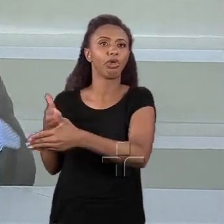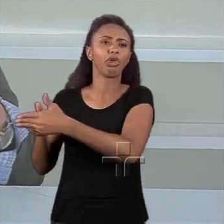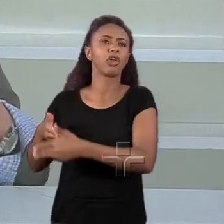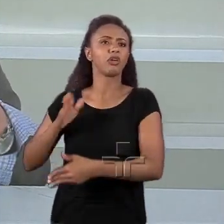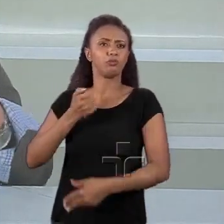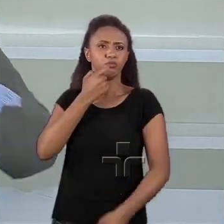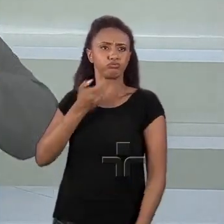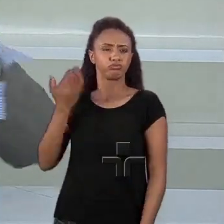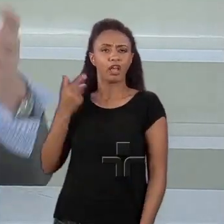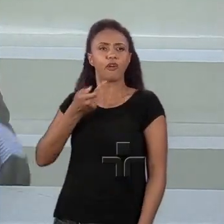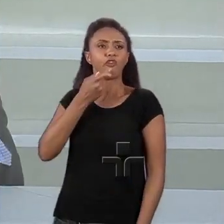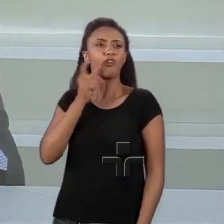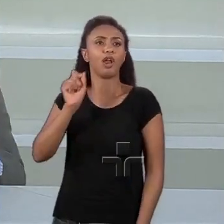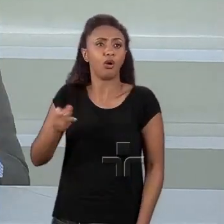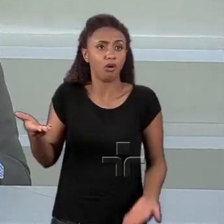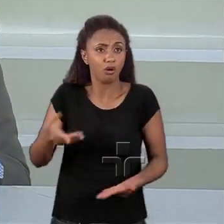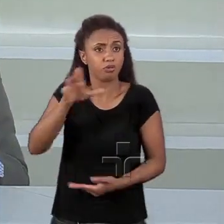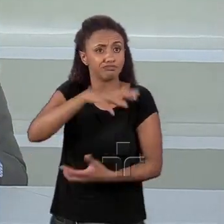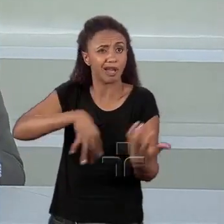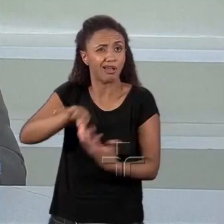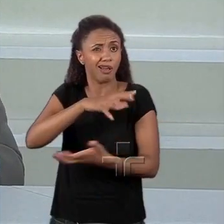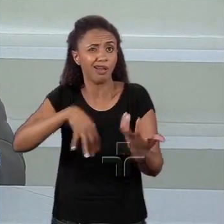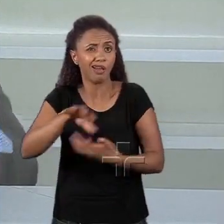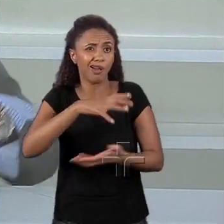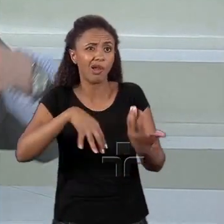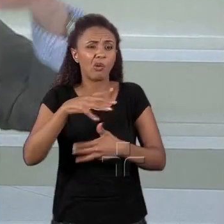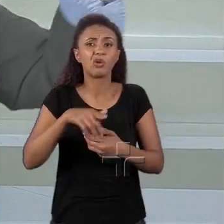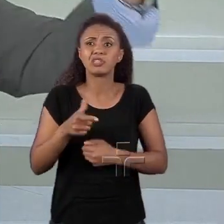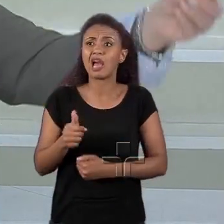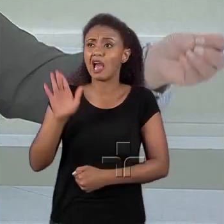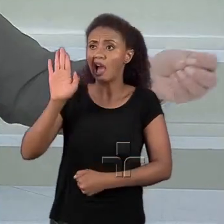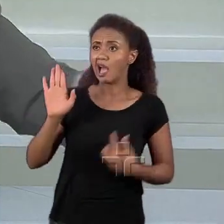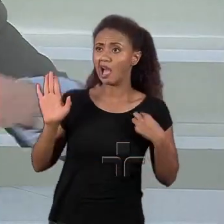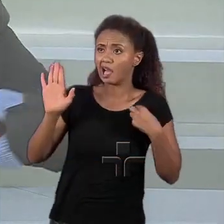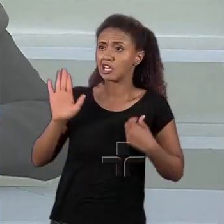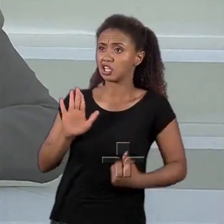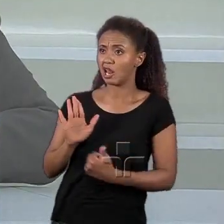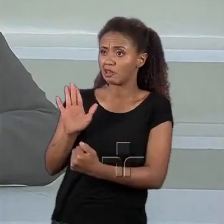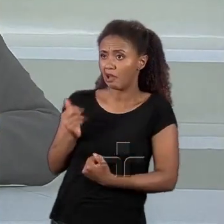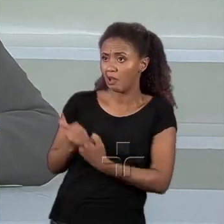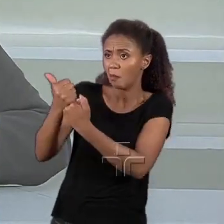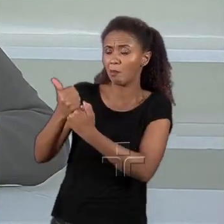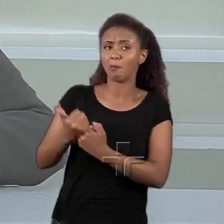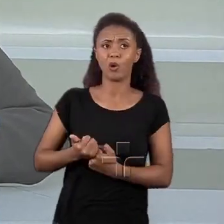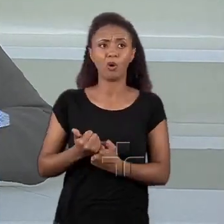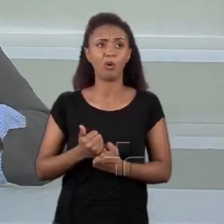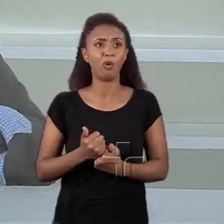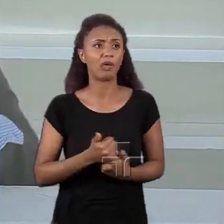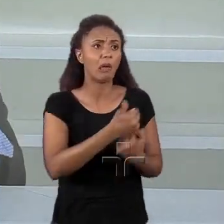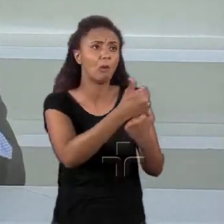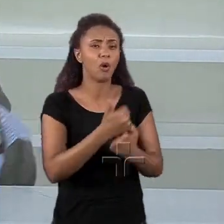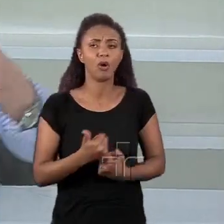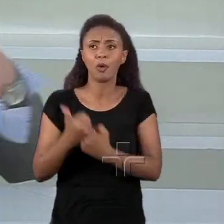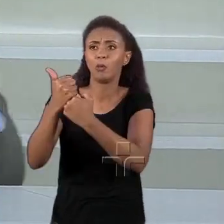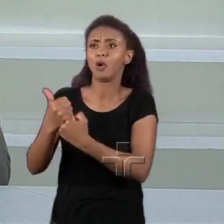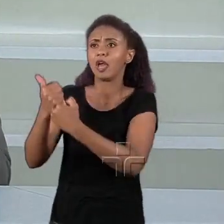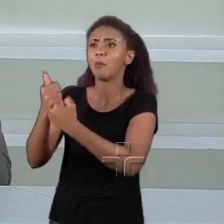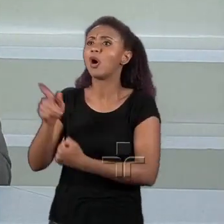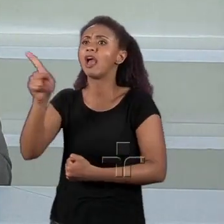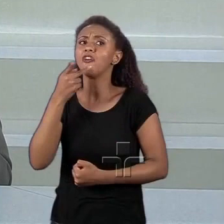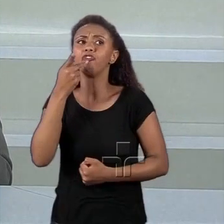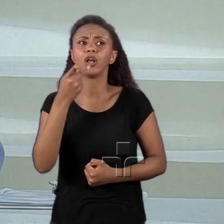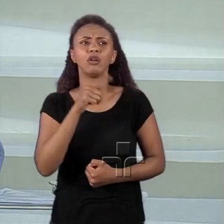questão da bagunça que é. Gente apoia um candidato, o partido está apoiando um, mas ele anuncia apoio para outro. O Eduardo falou. O